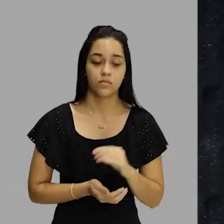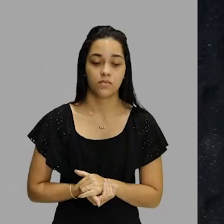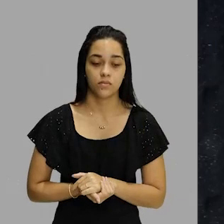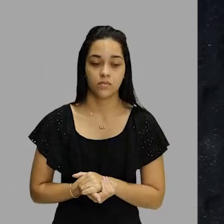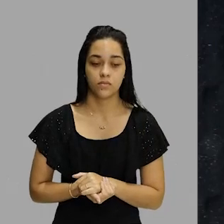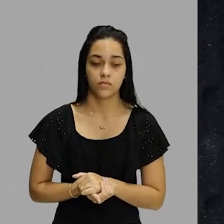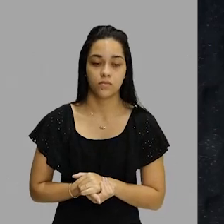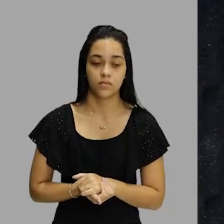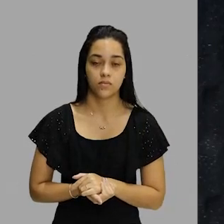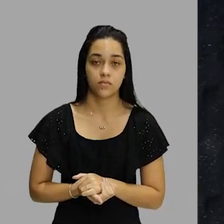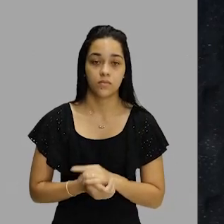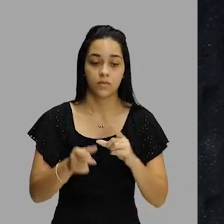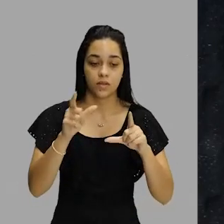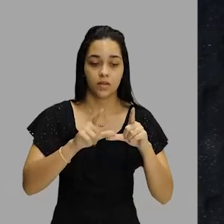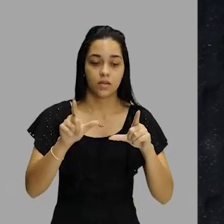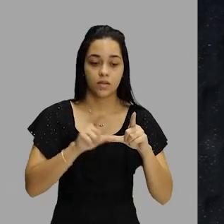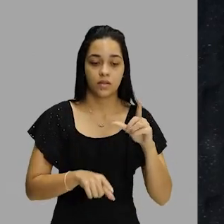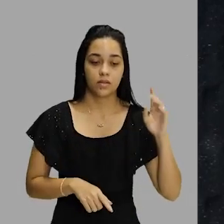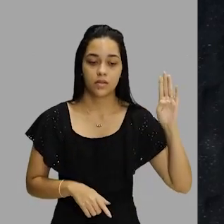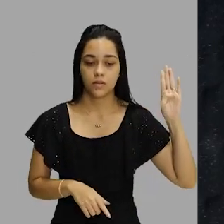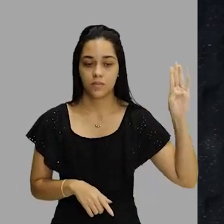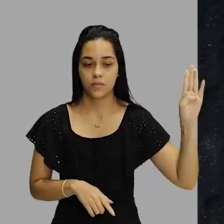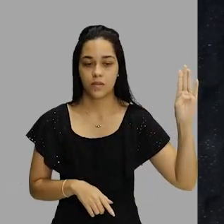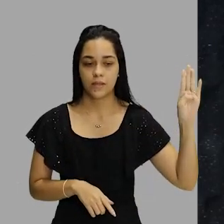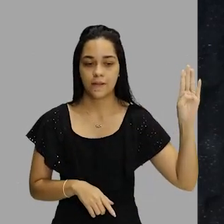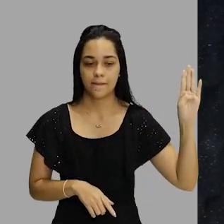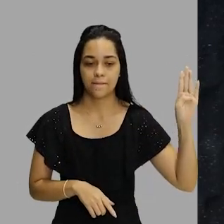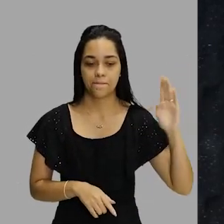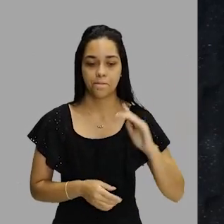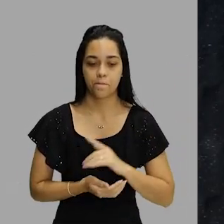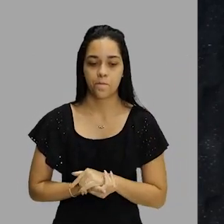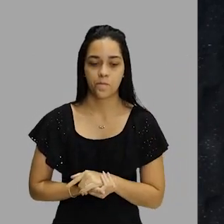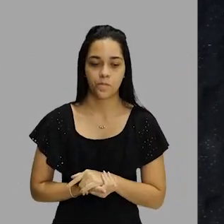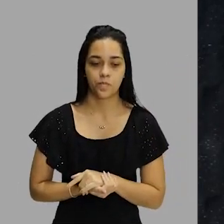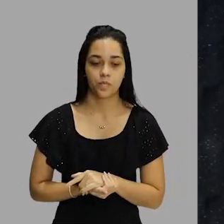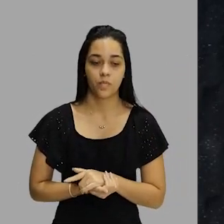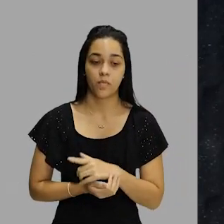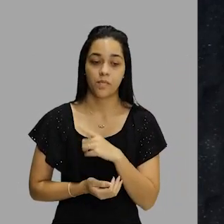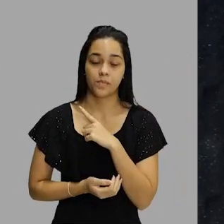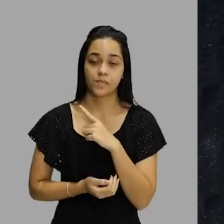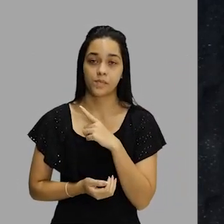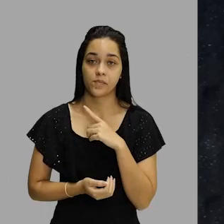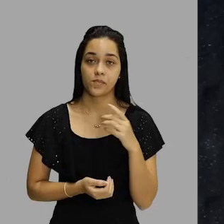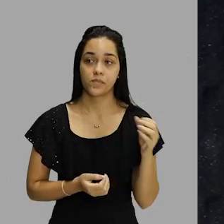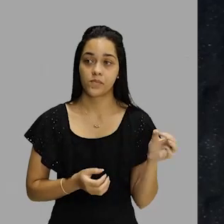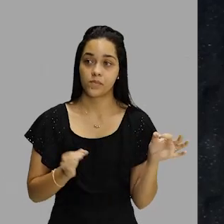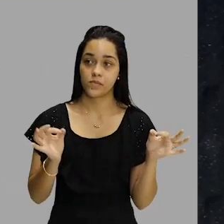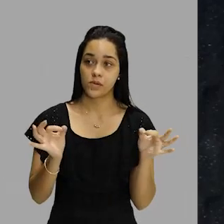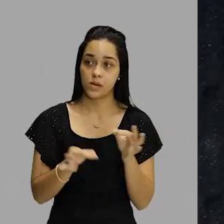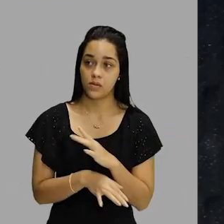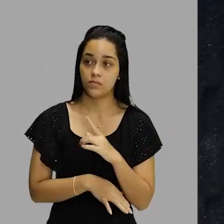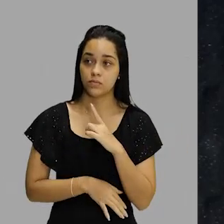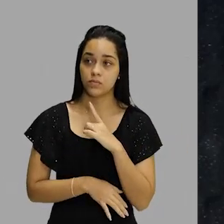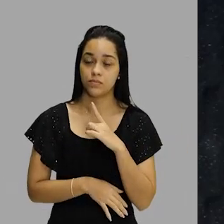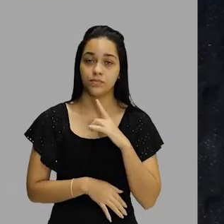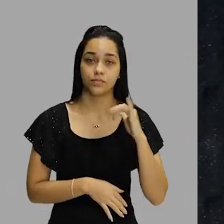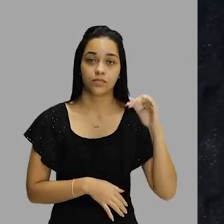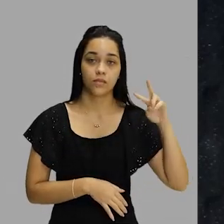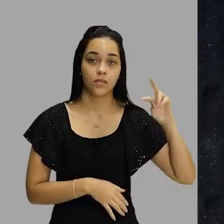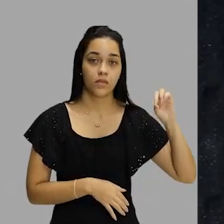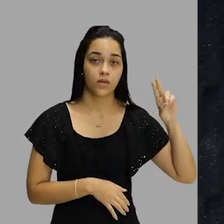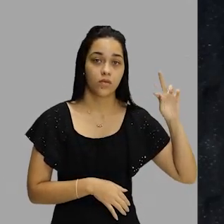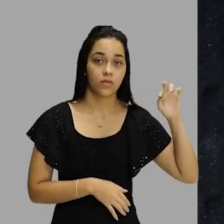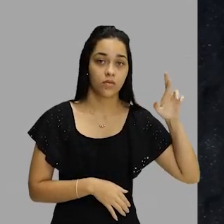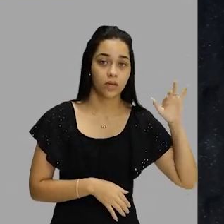esquelético. Então, letra B, não é isso? E desse último aqui, ó, contração involuntária